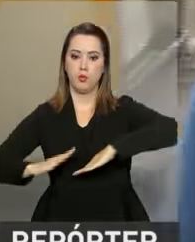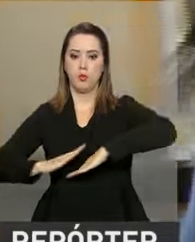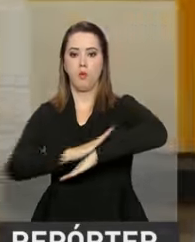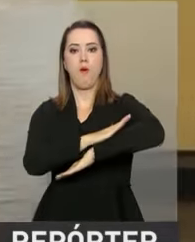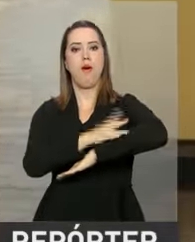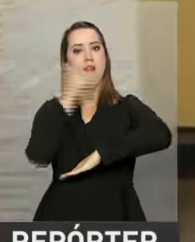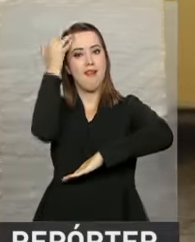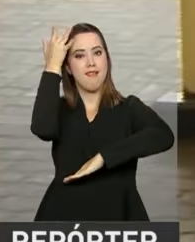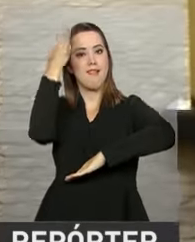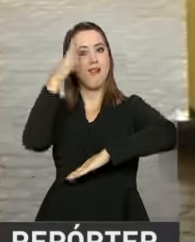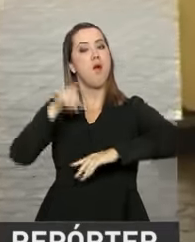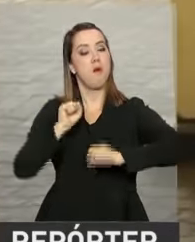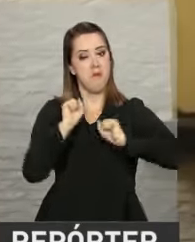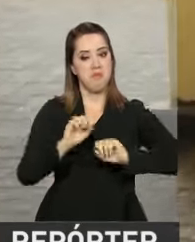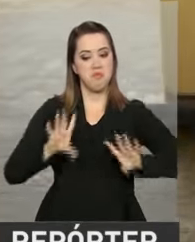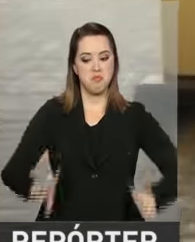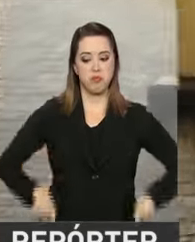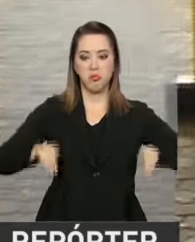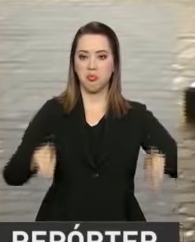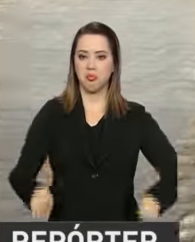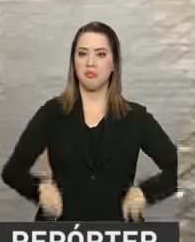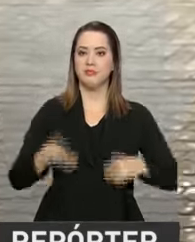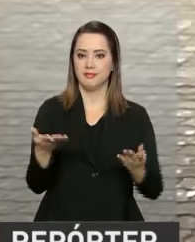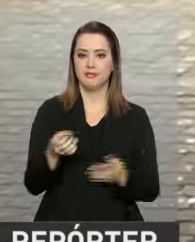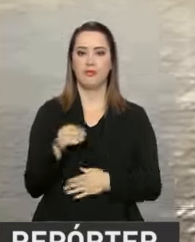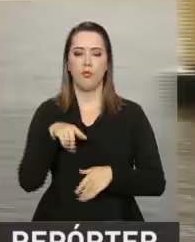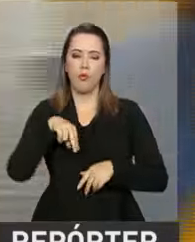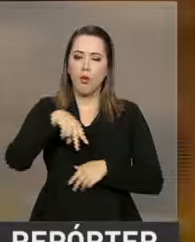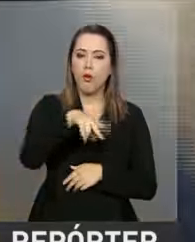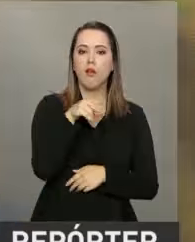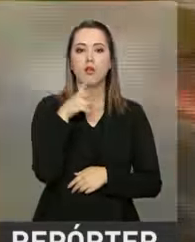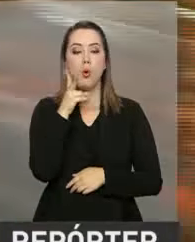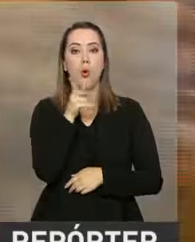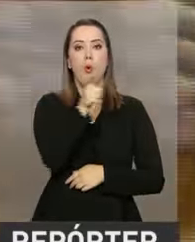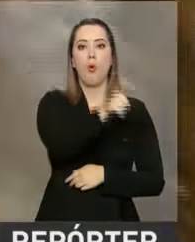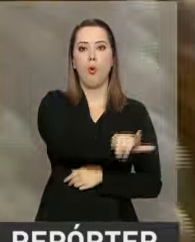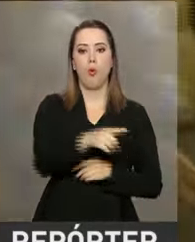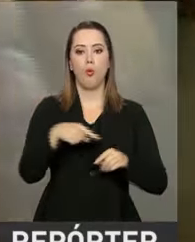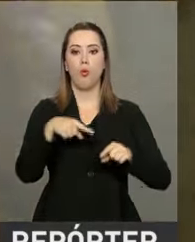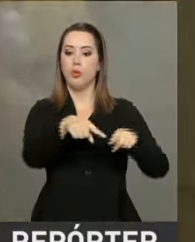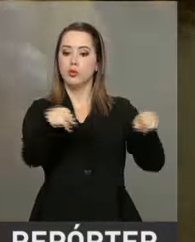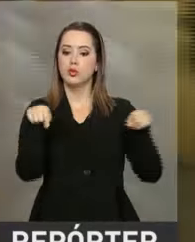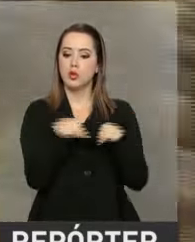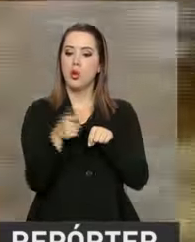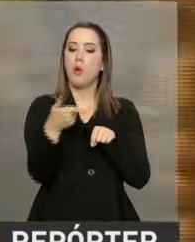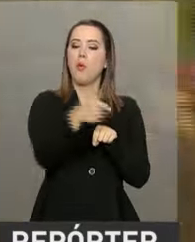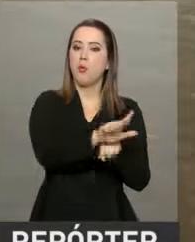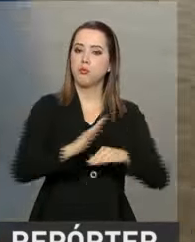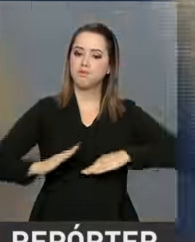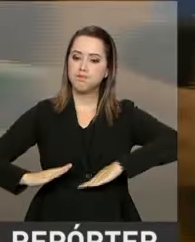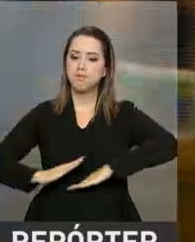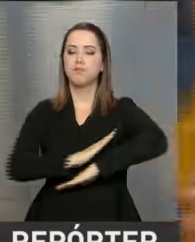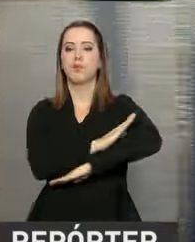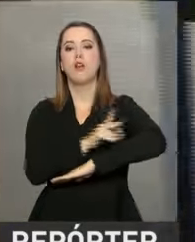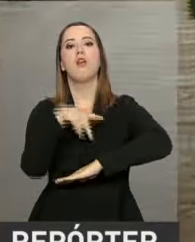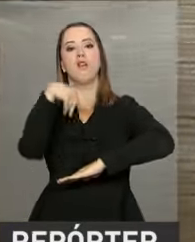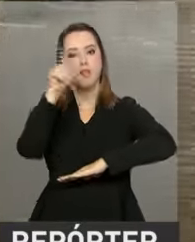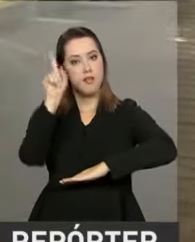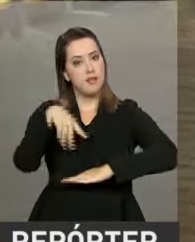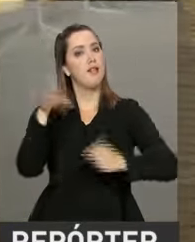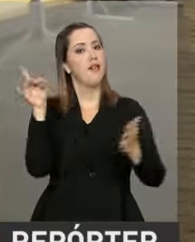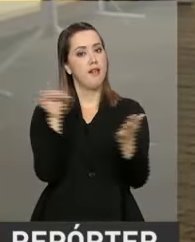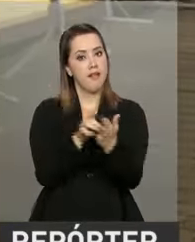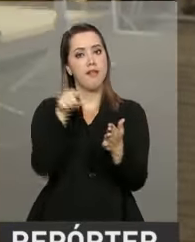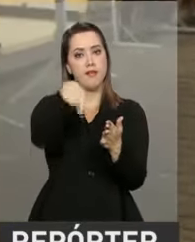acesso de uma cadeira de rodas, por exemplo. Vamos caminhar mais um pouquinho. Outra barraca, outra rampa. Então, até agora, é verdade. O que